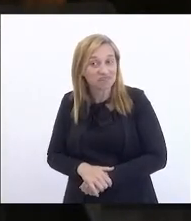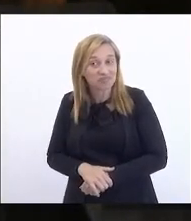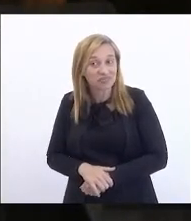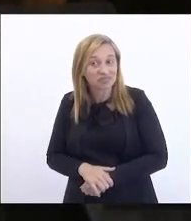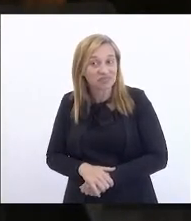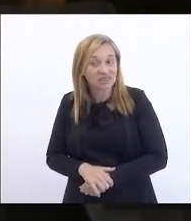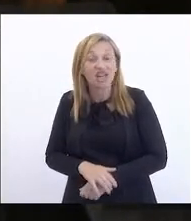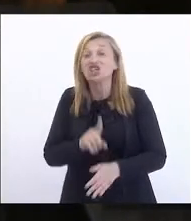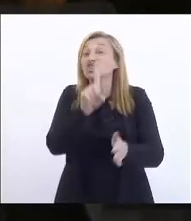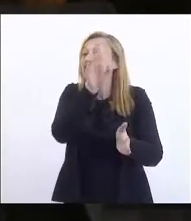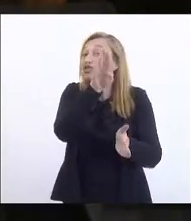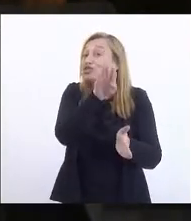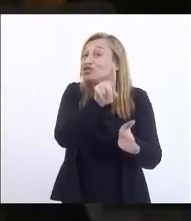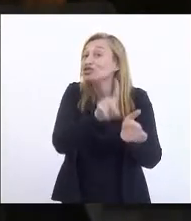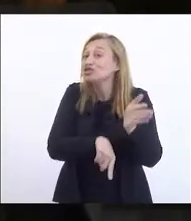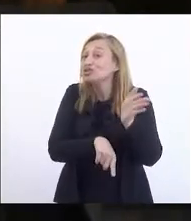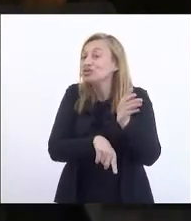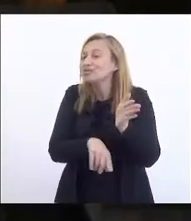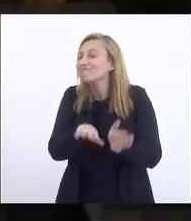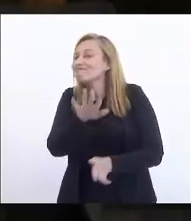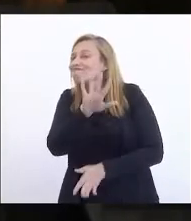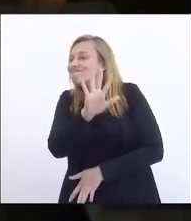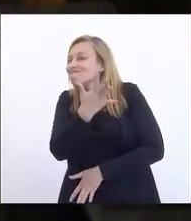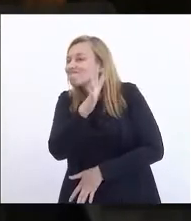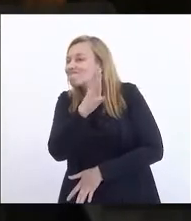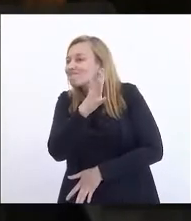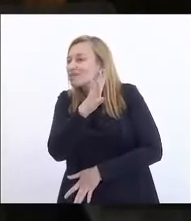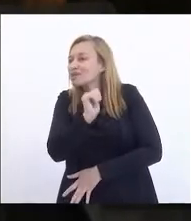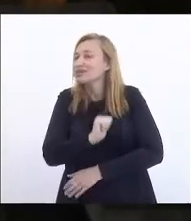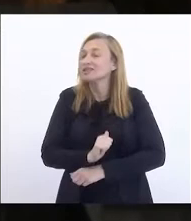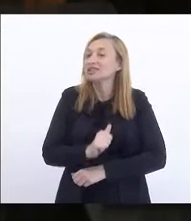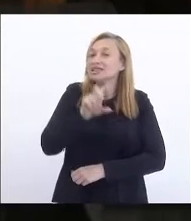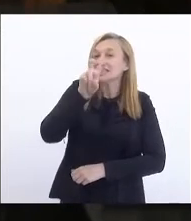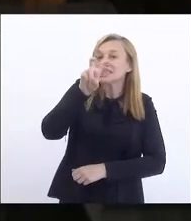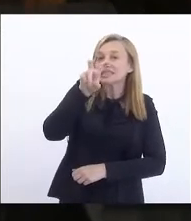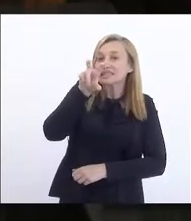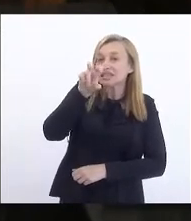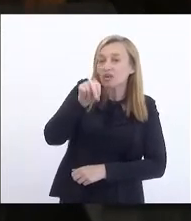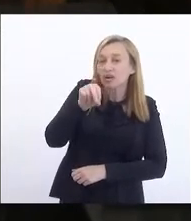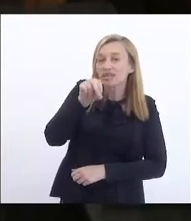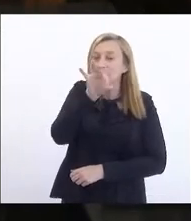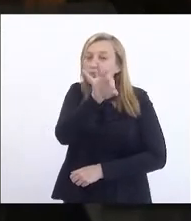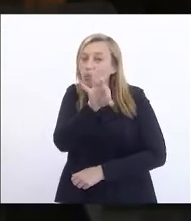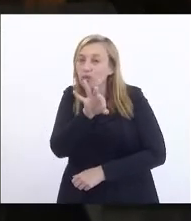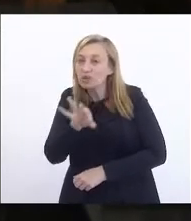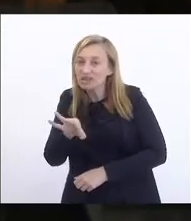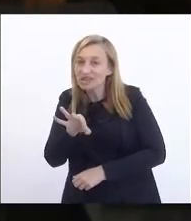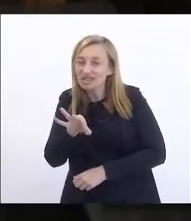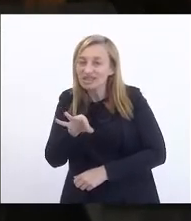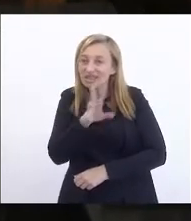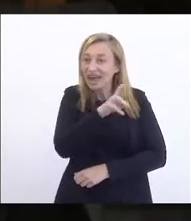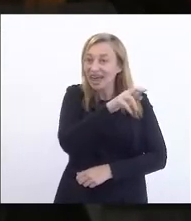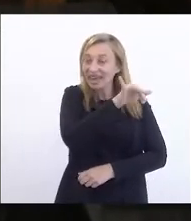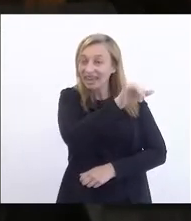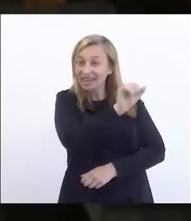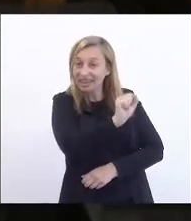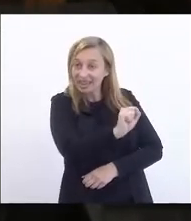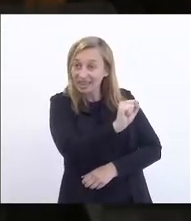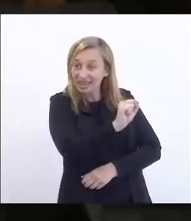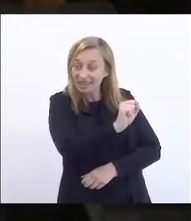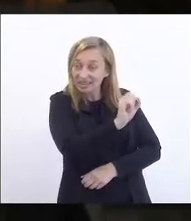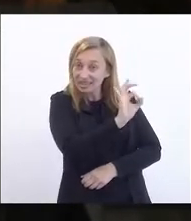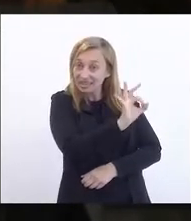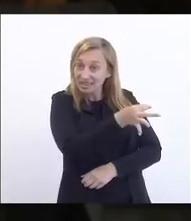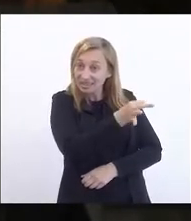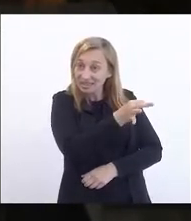são descontados praticamente 50% da receita bruta para